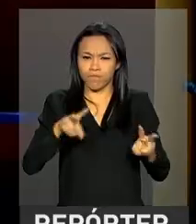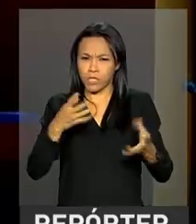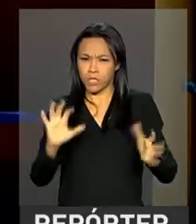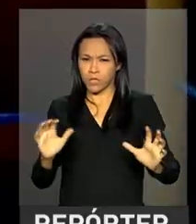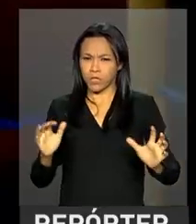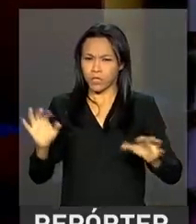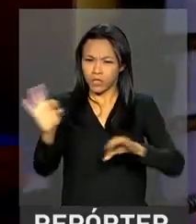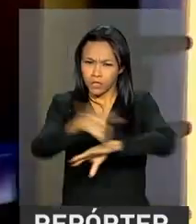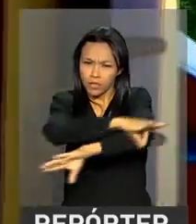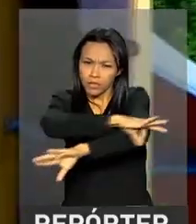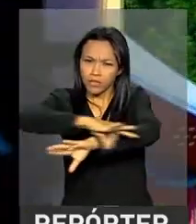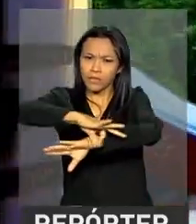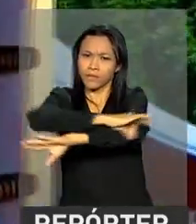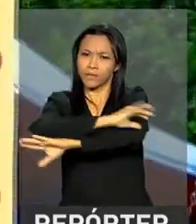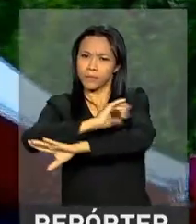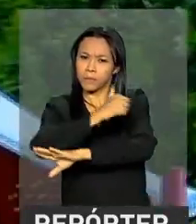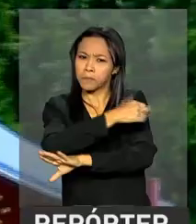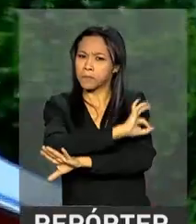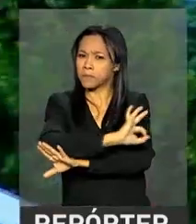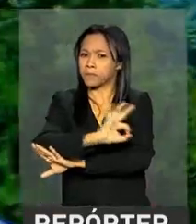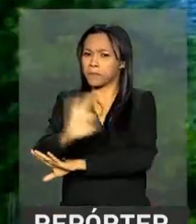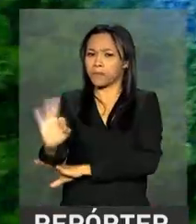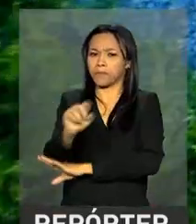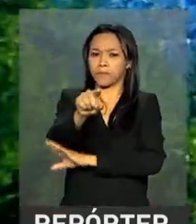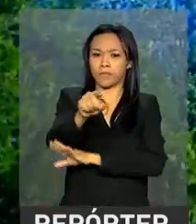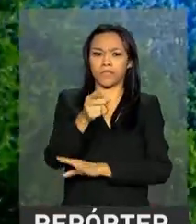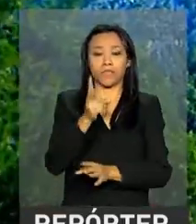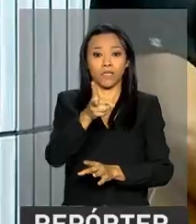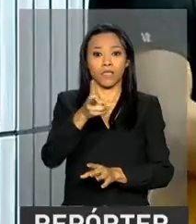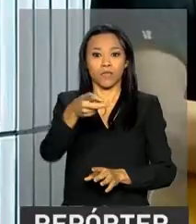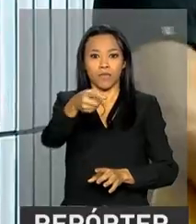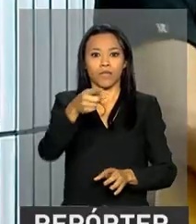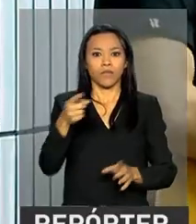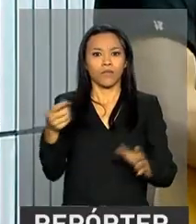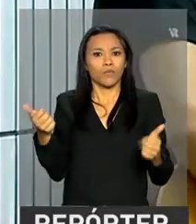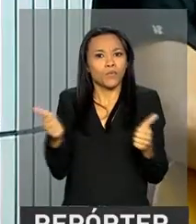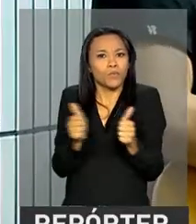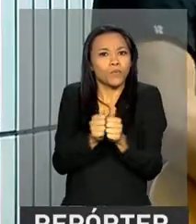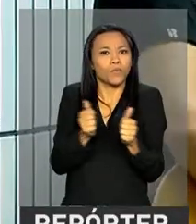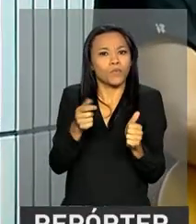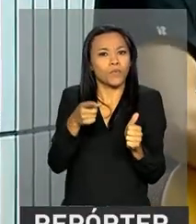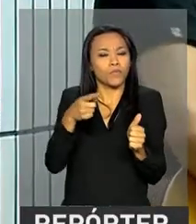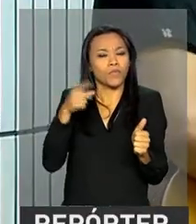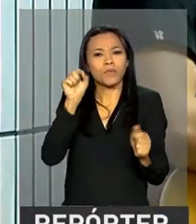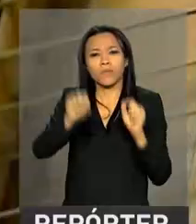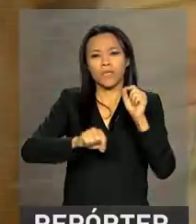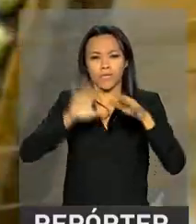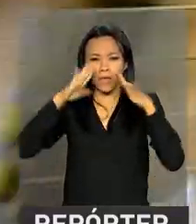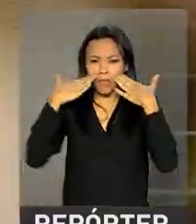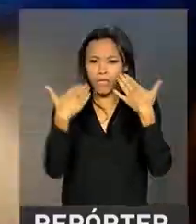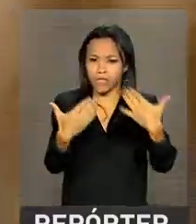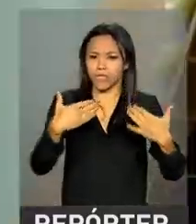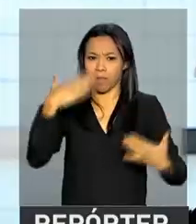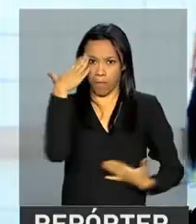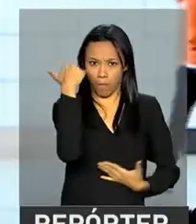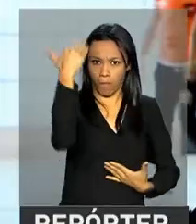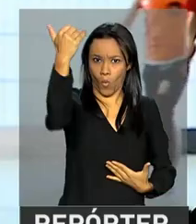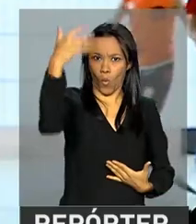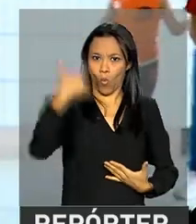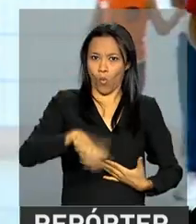referências tradicionais estão hoje lado a lado daquilo que se apresenta como moderno.